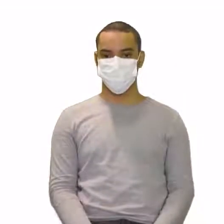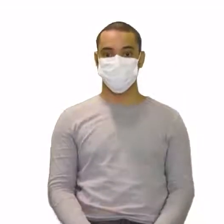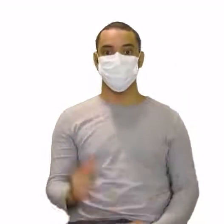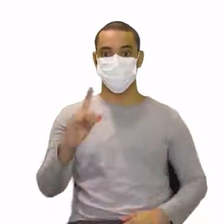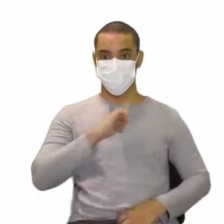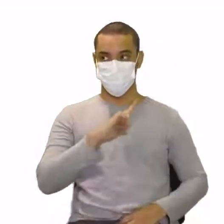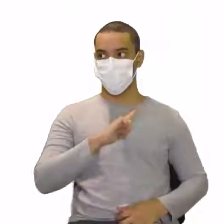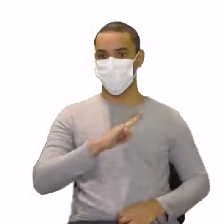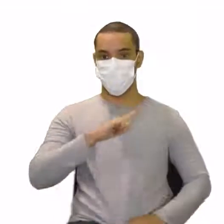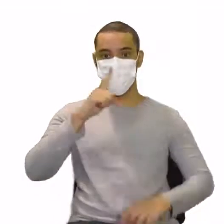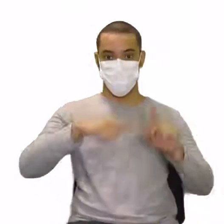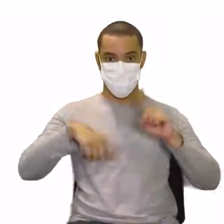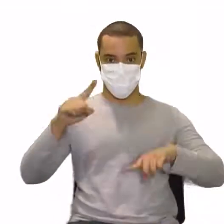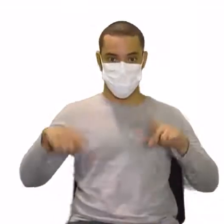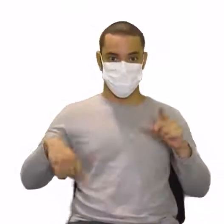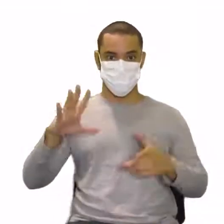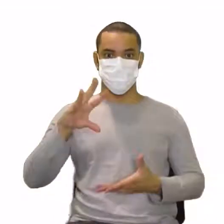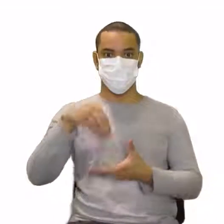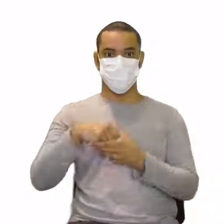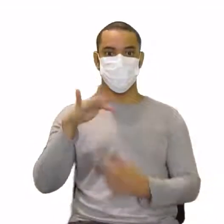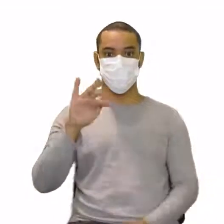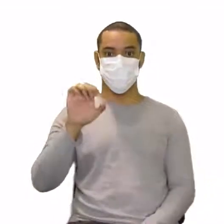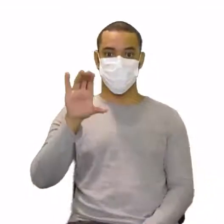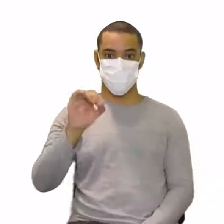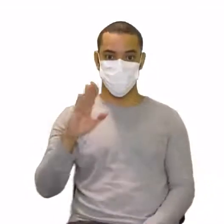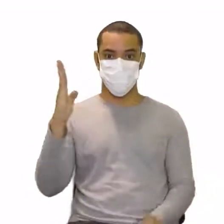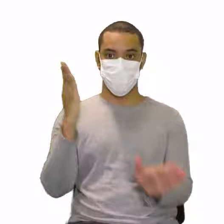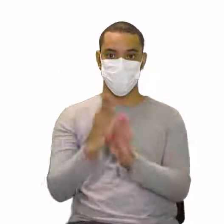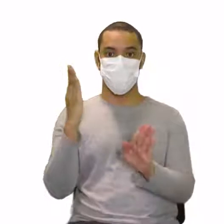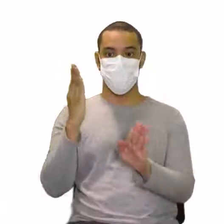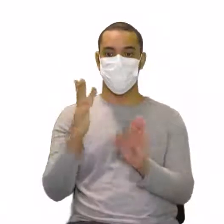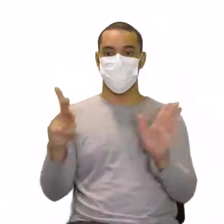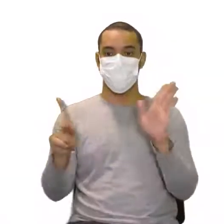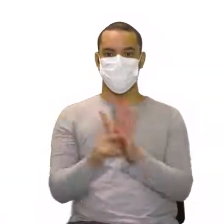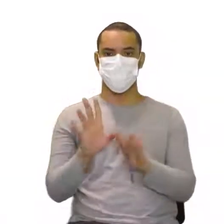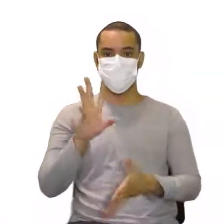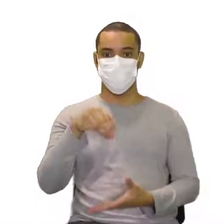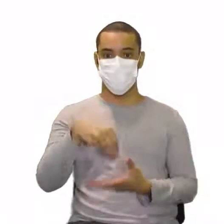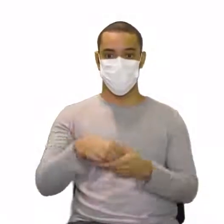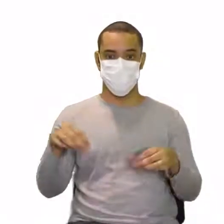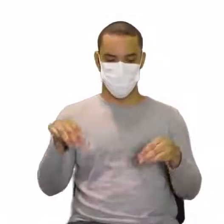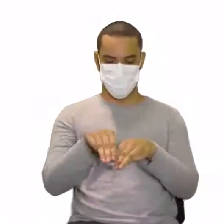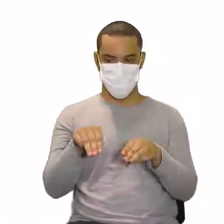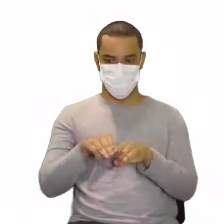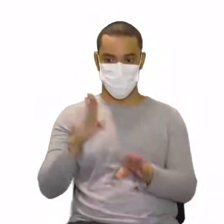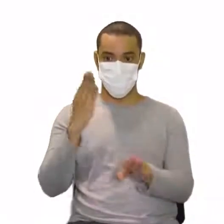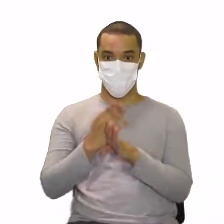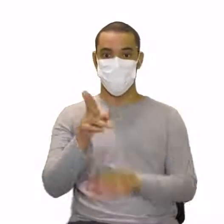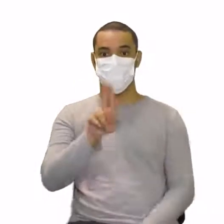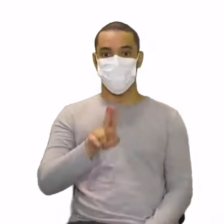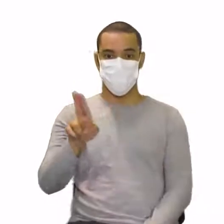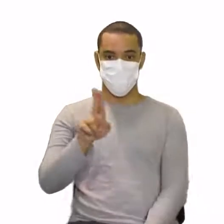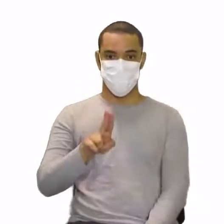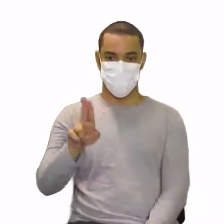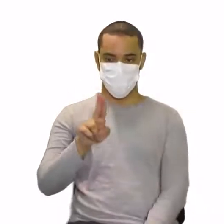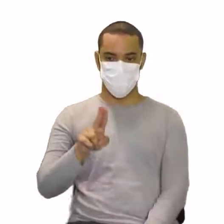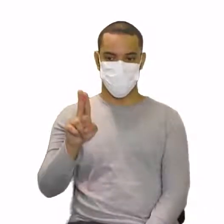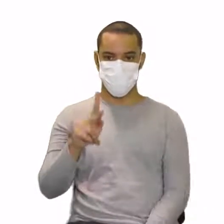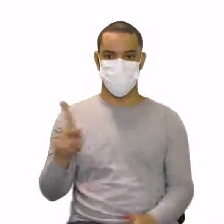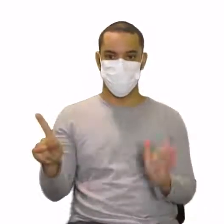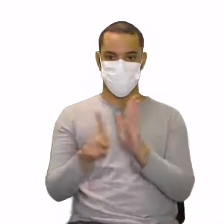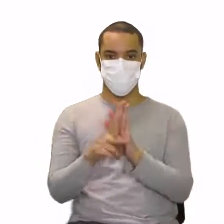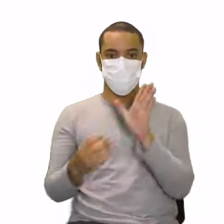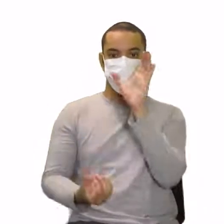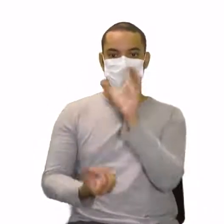Variação do fluxo causado pela variação do campo magnético B, que é exatamente esse fundamento que é usado para